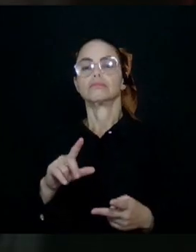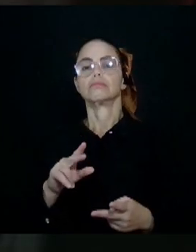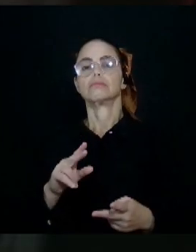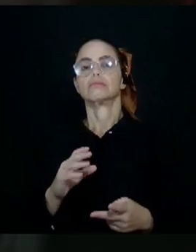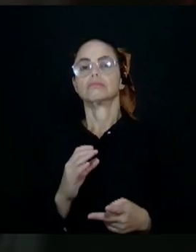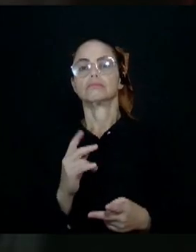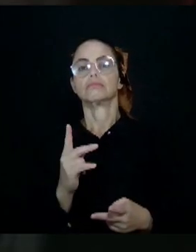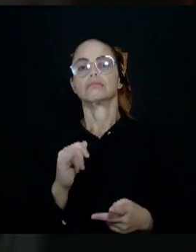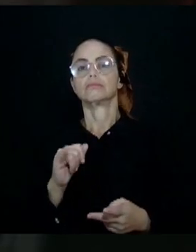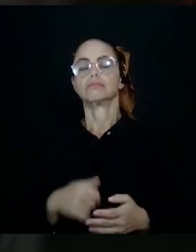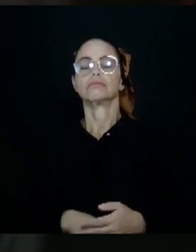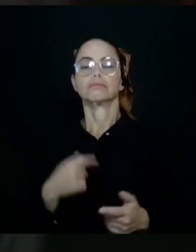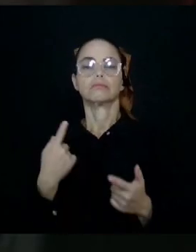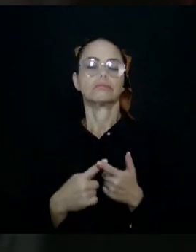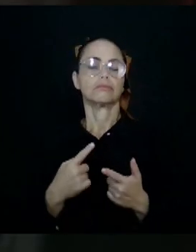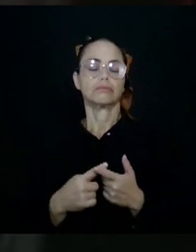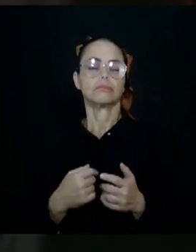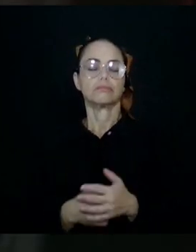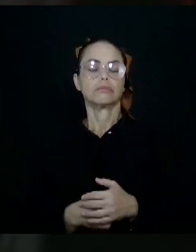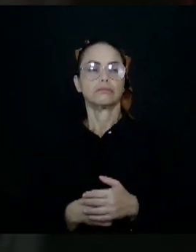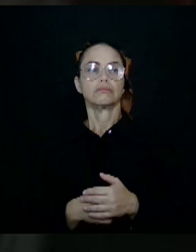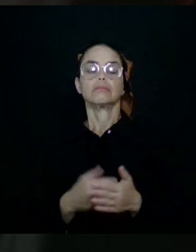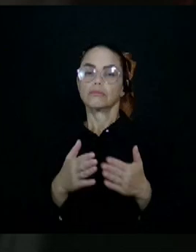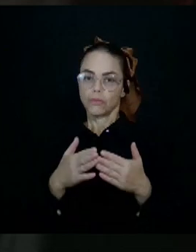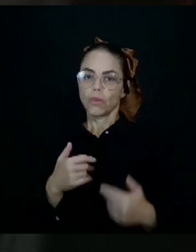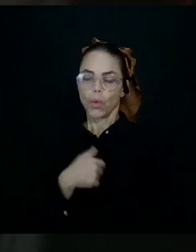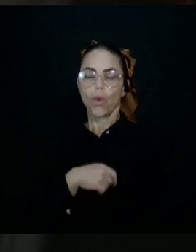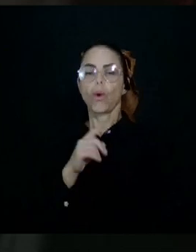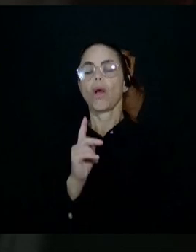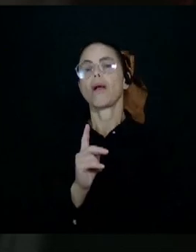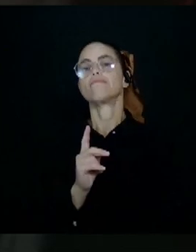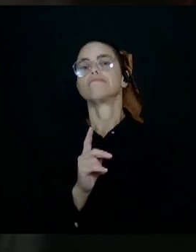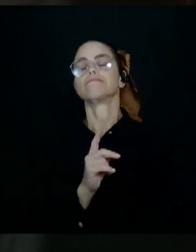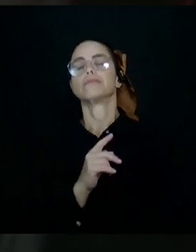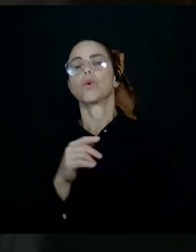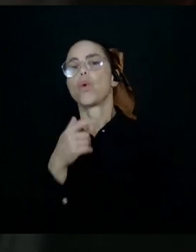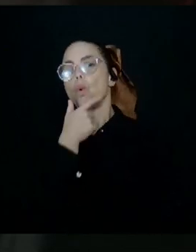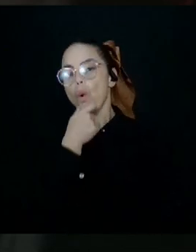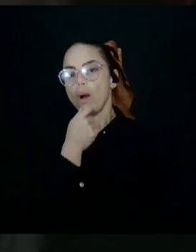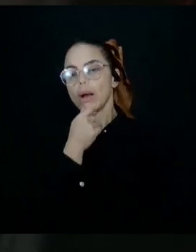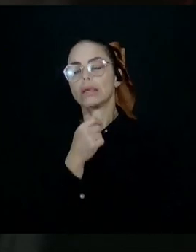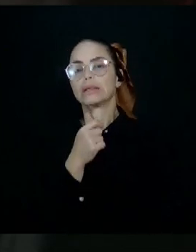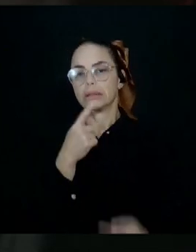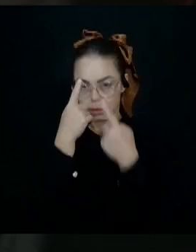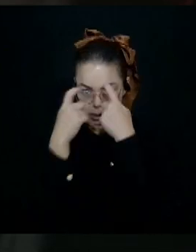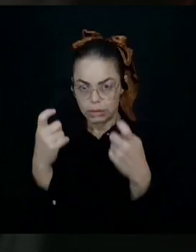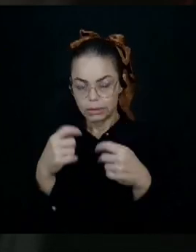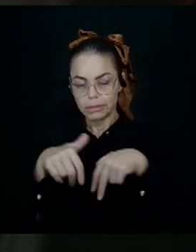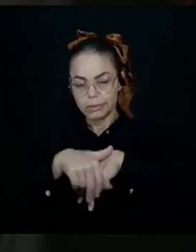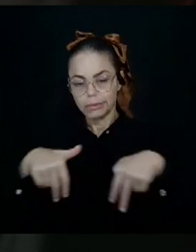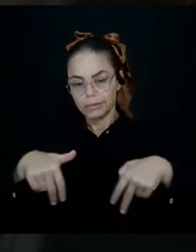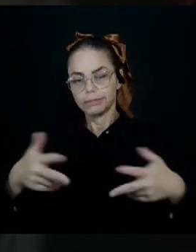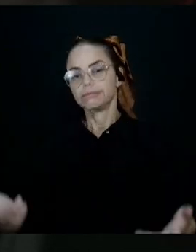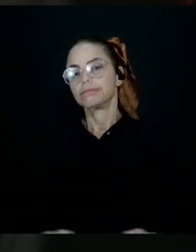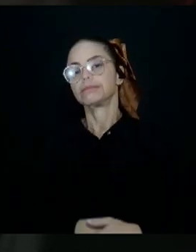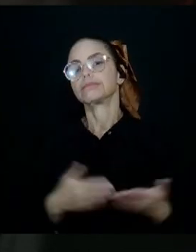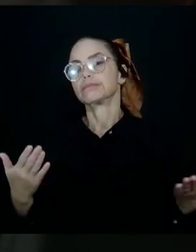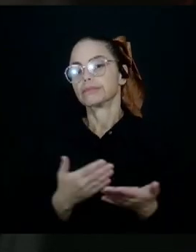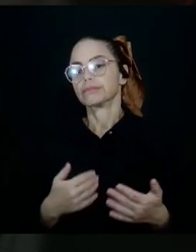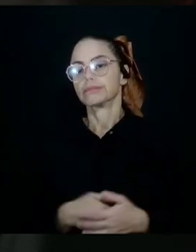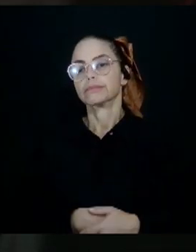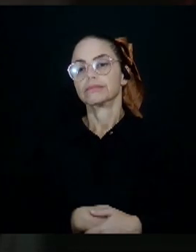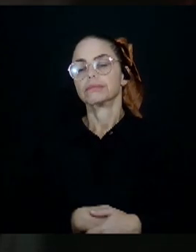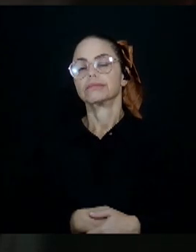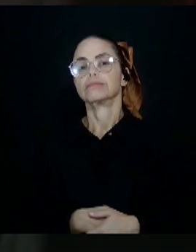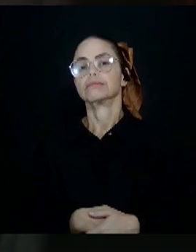do homem, né, no enfrentamento da violência de gênero que a gente está falando aqui hoje, e de que forma é